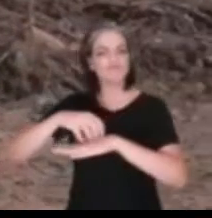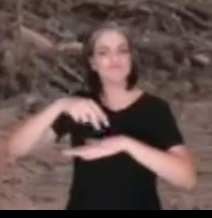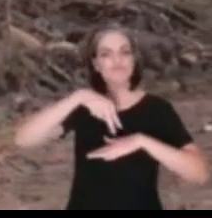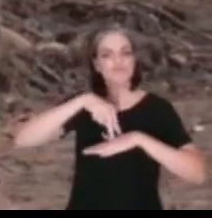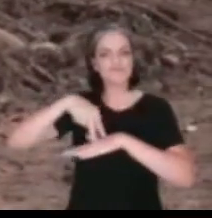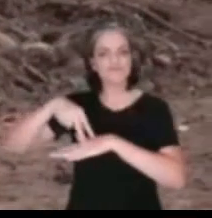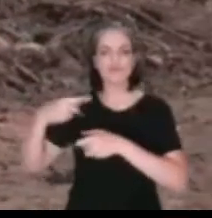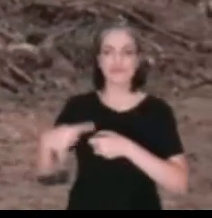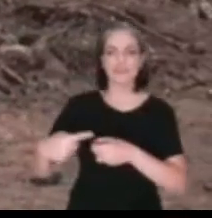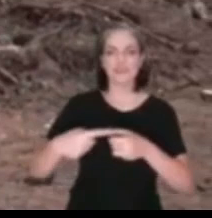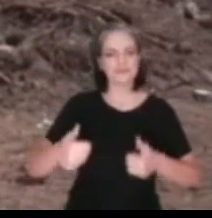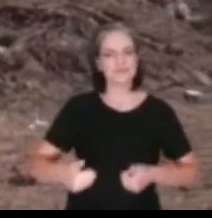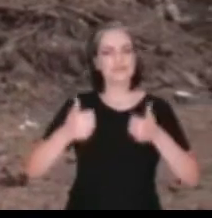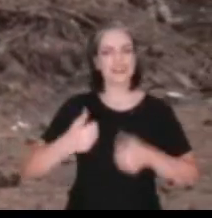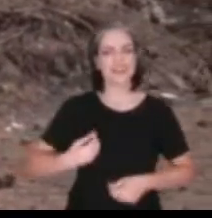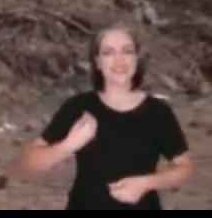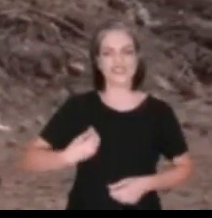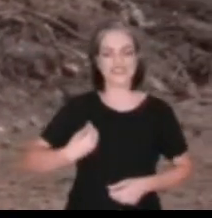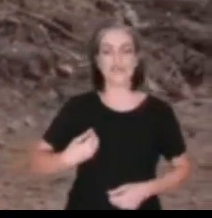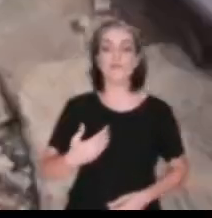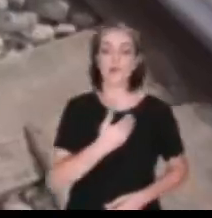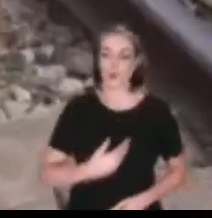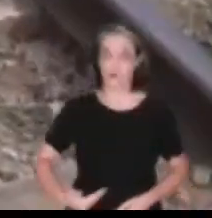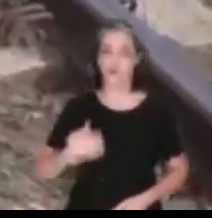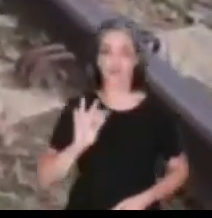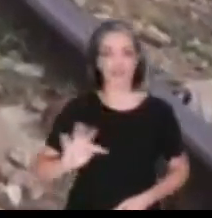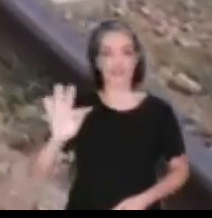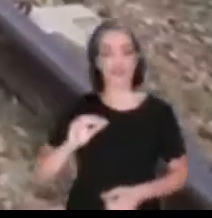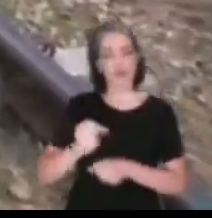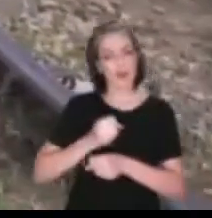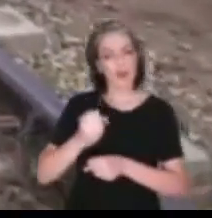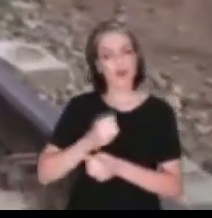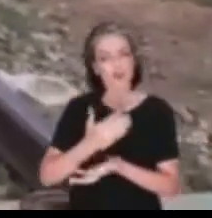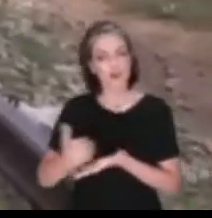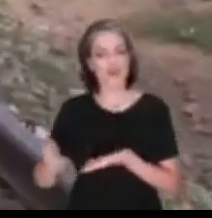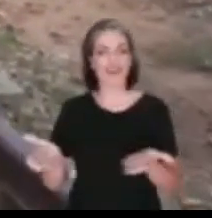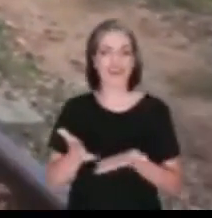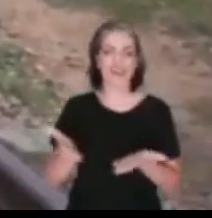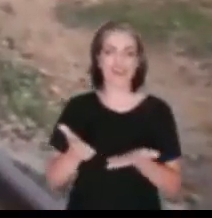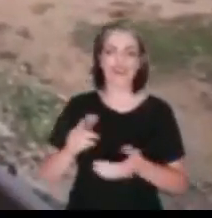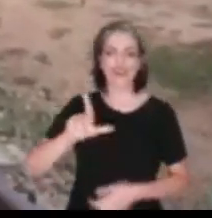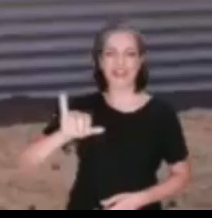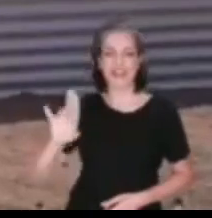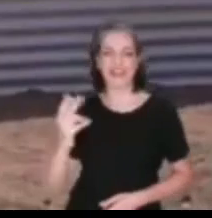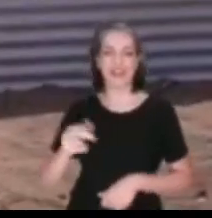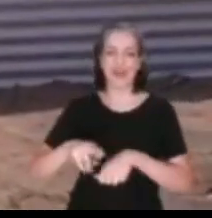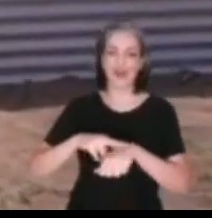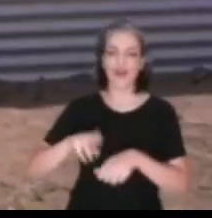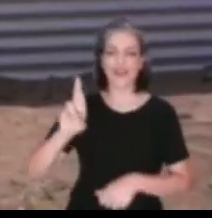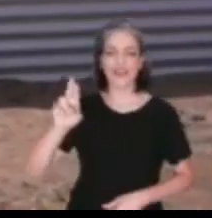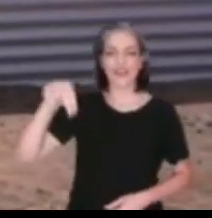Mobilidade urbana traz mais qualidade de vida. O governo federal vai começar as obras da linha roxa no Rio Grande do Norte, que terá